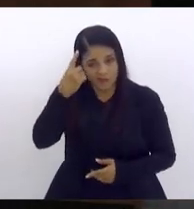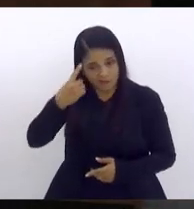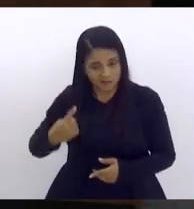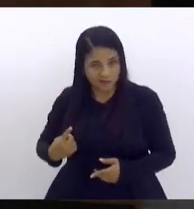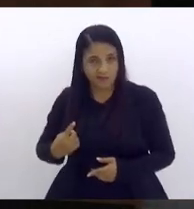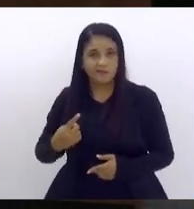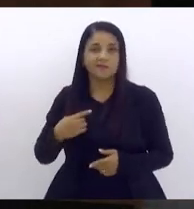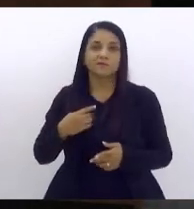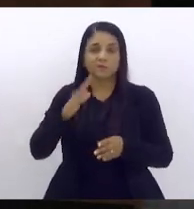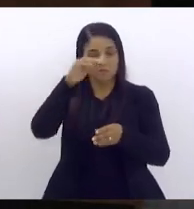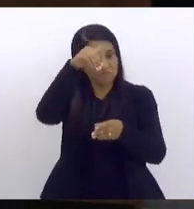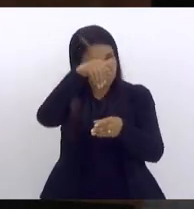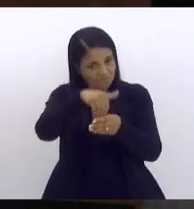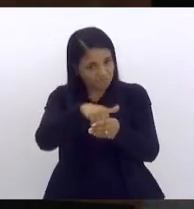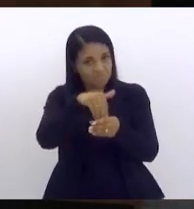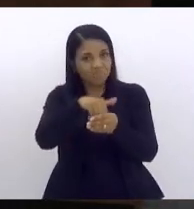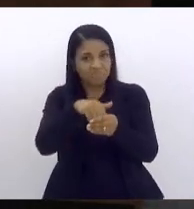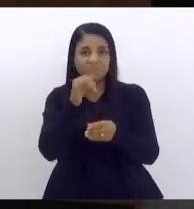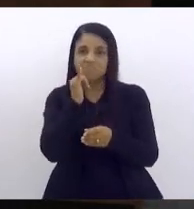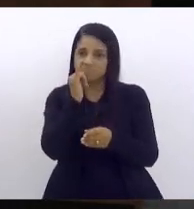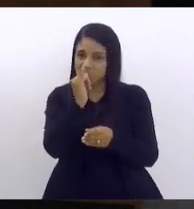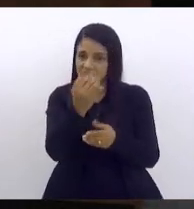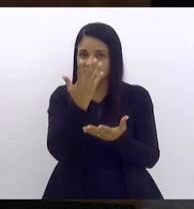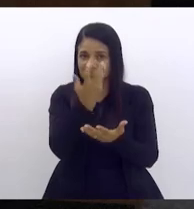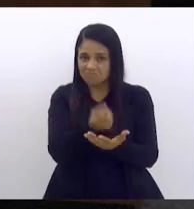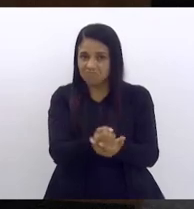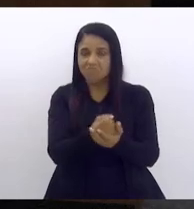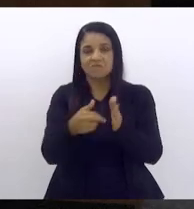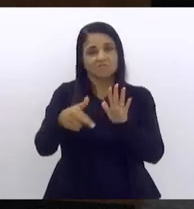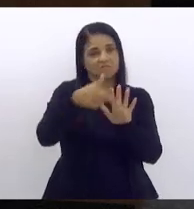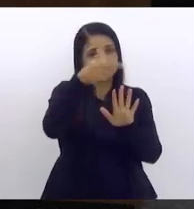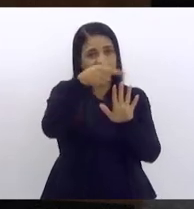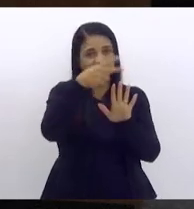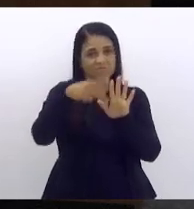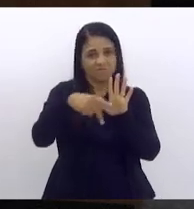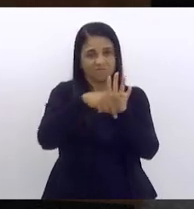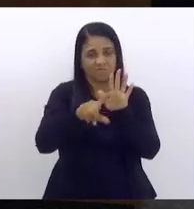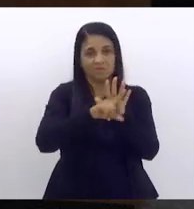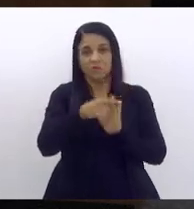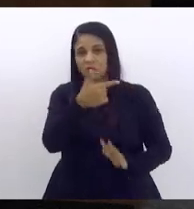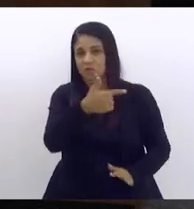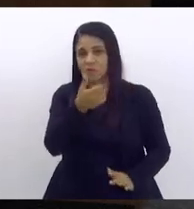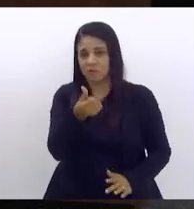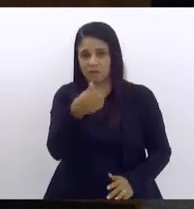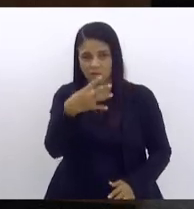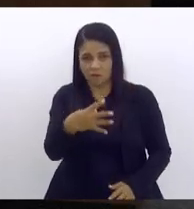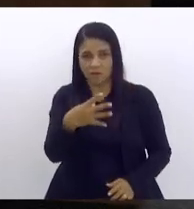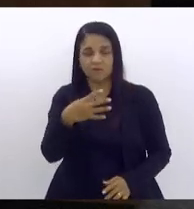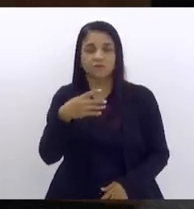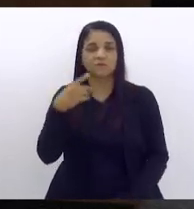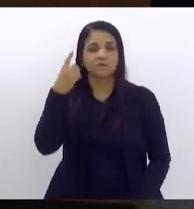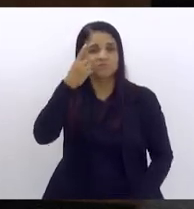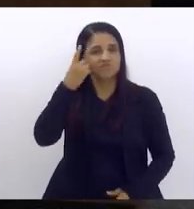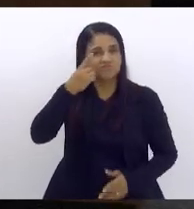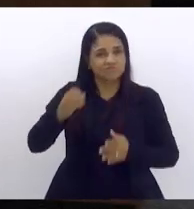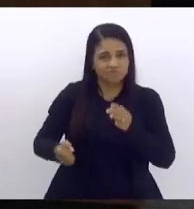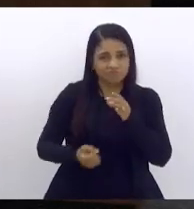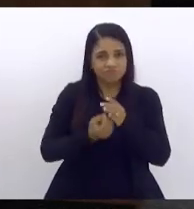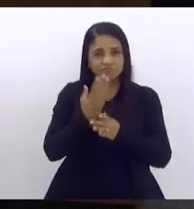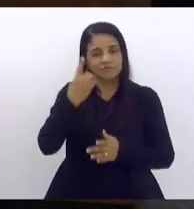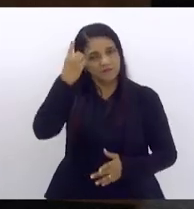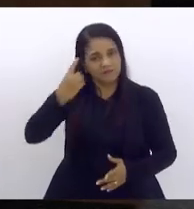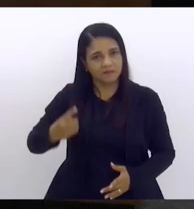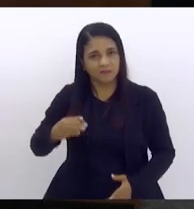que votei favorável ao projeto de resolução 264, de autoria da deputada Dani Balbi, que,